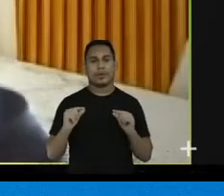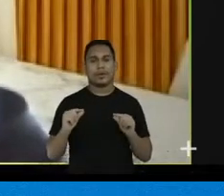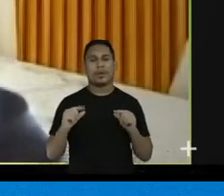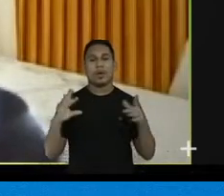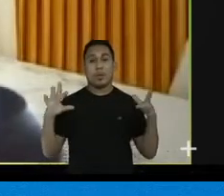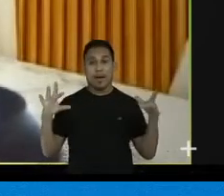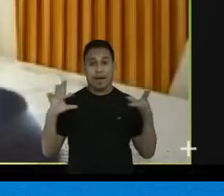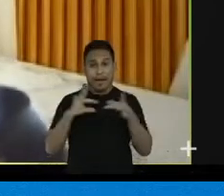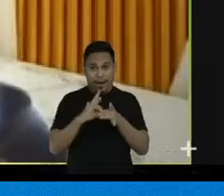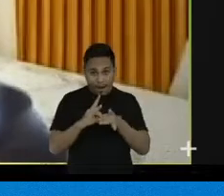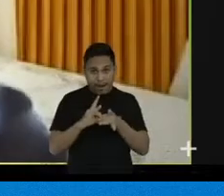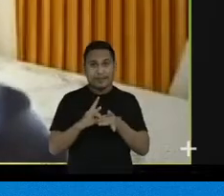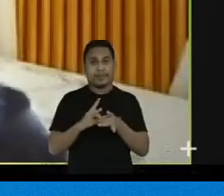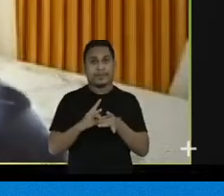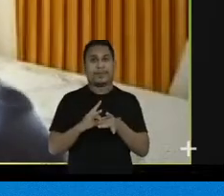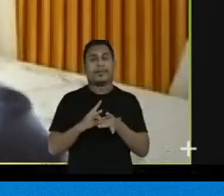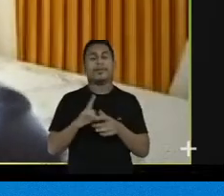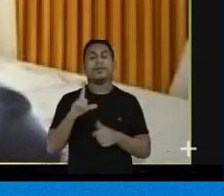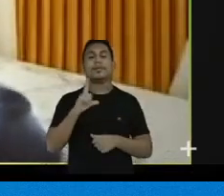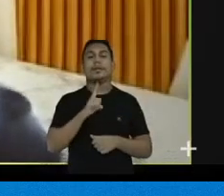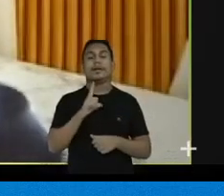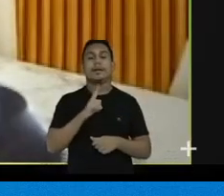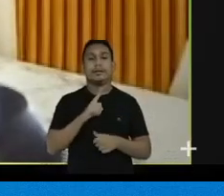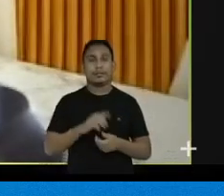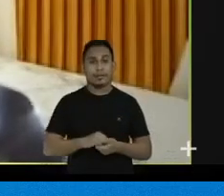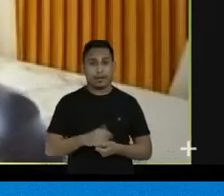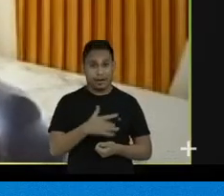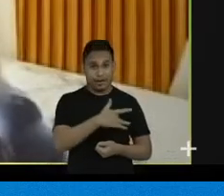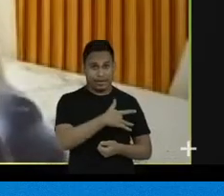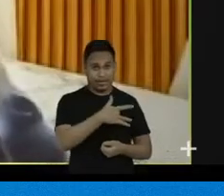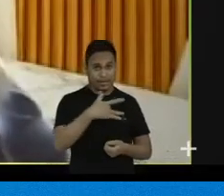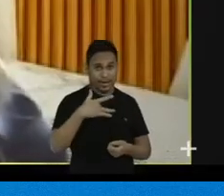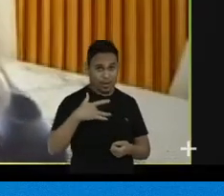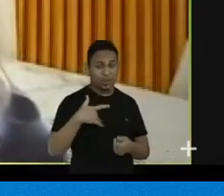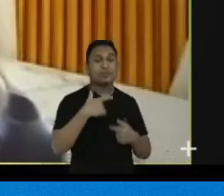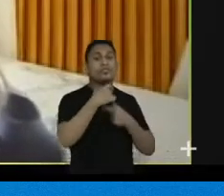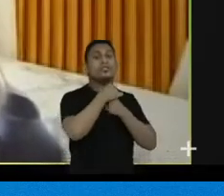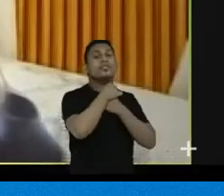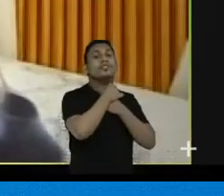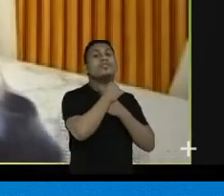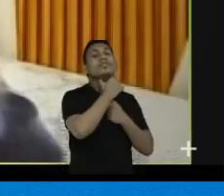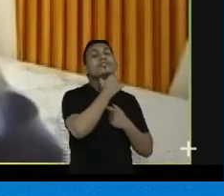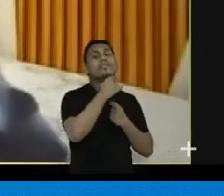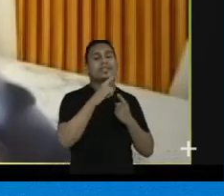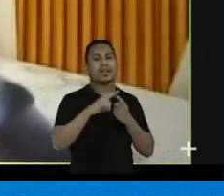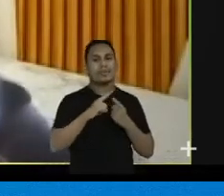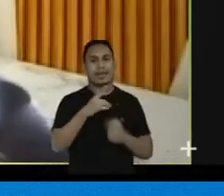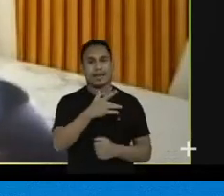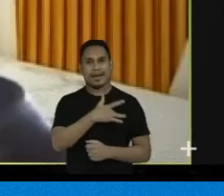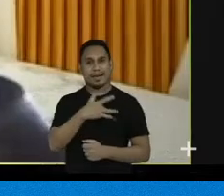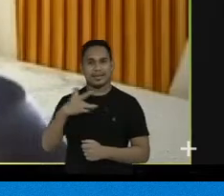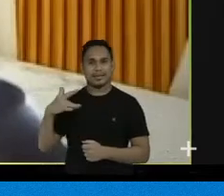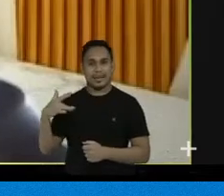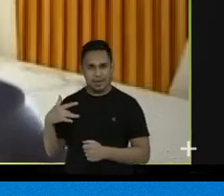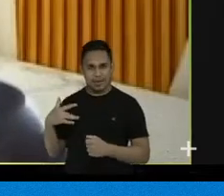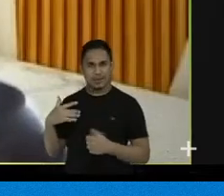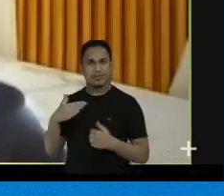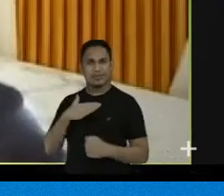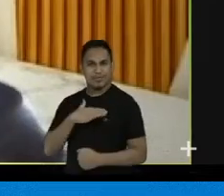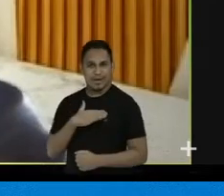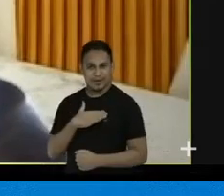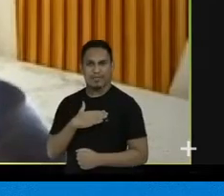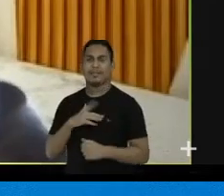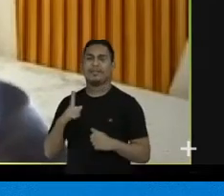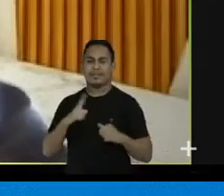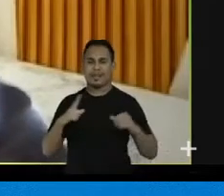muito íntima entre a saúde da nossa tireoide e a saúde das nossas mamas. Muitas das coisas que